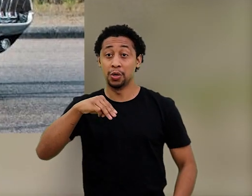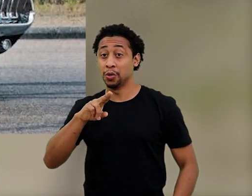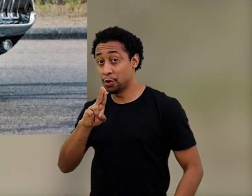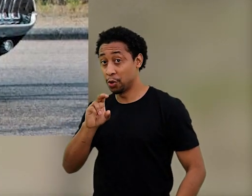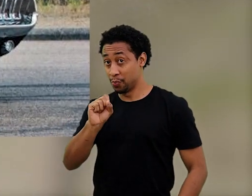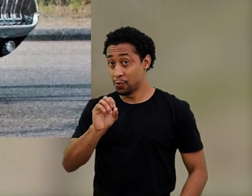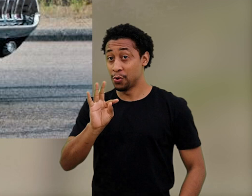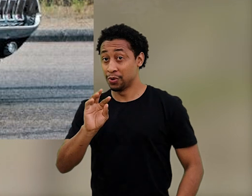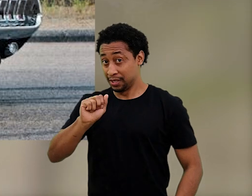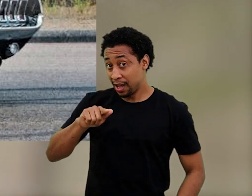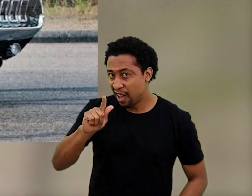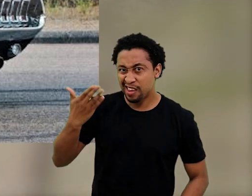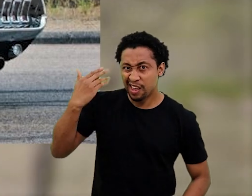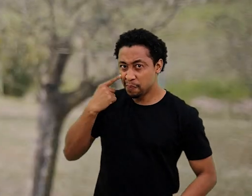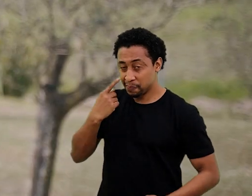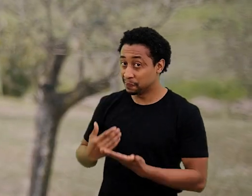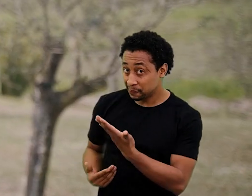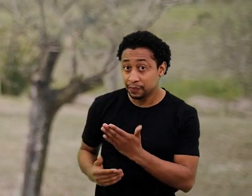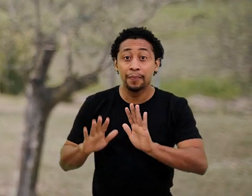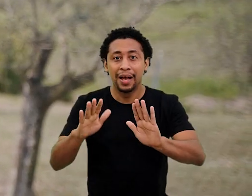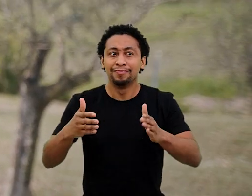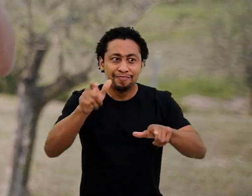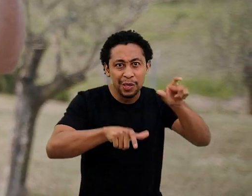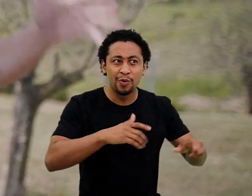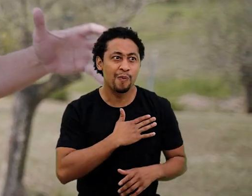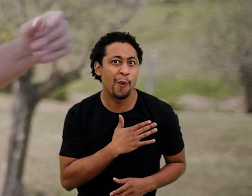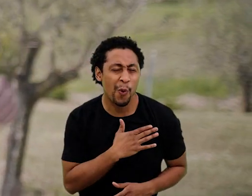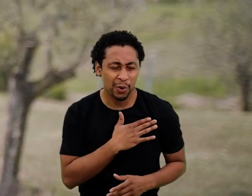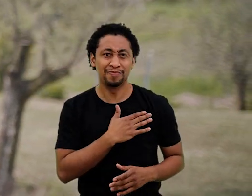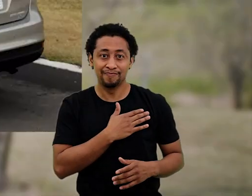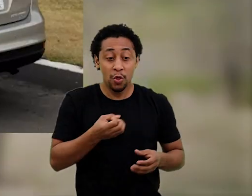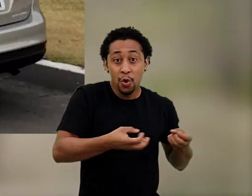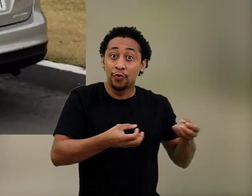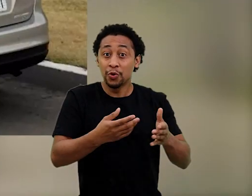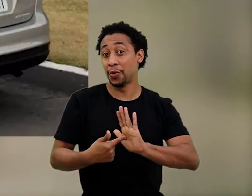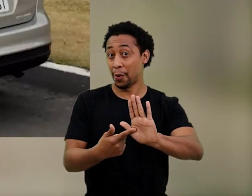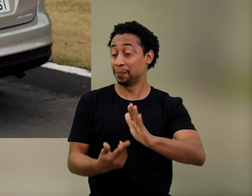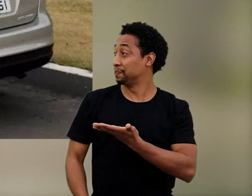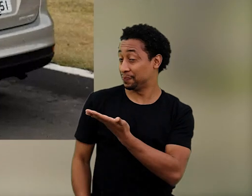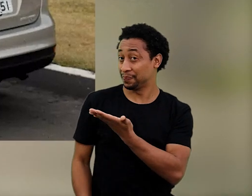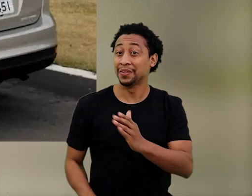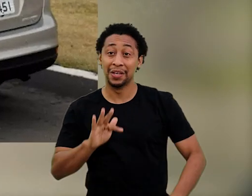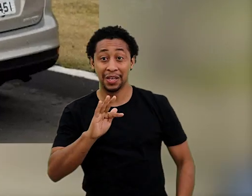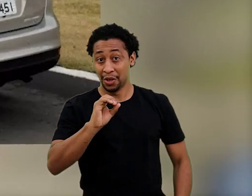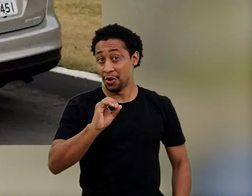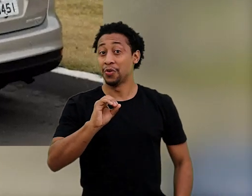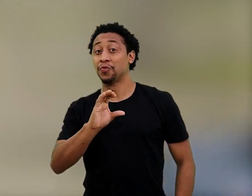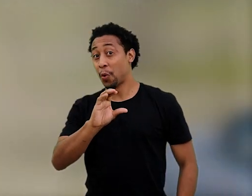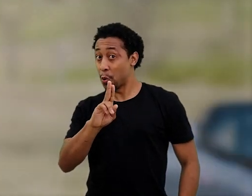geração. Para os caras ligados em mercado, é o nome da versão sedã do último Focus que a gente teve por aqui no nosso